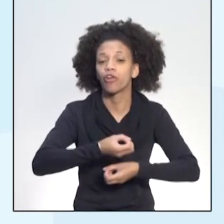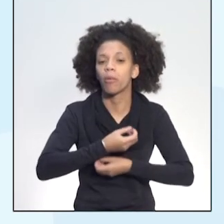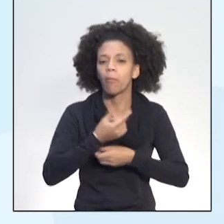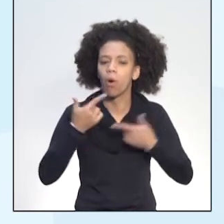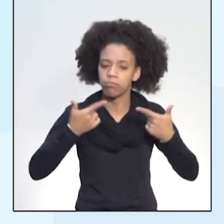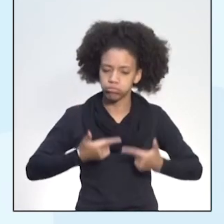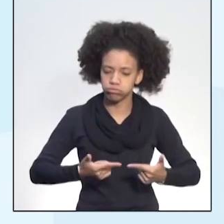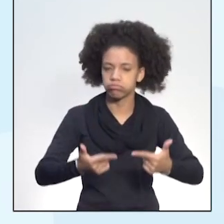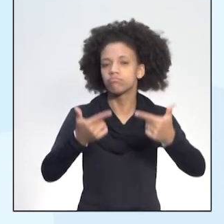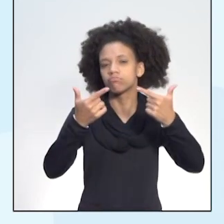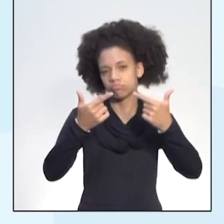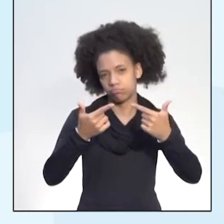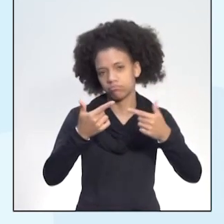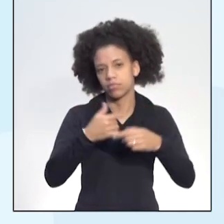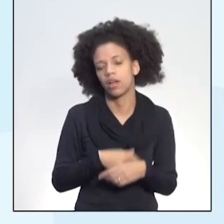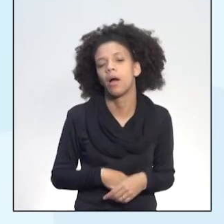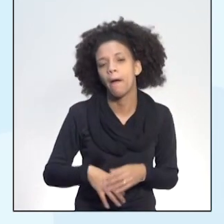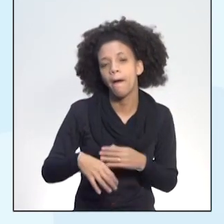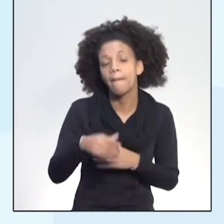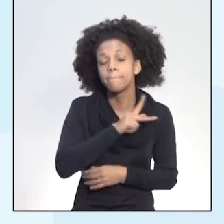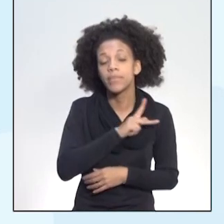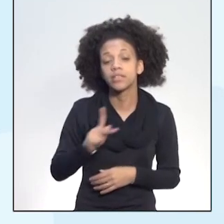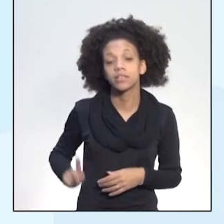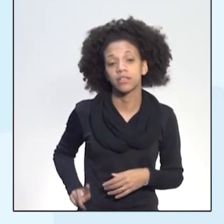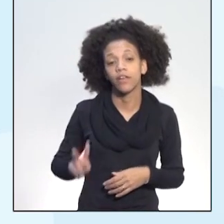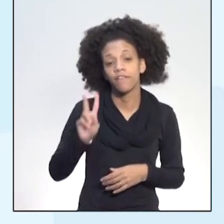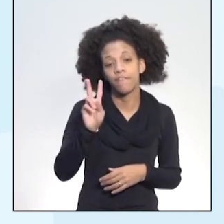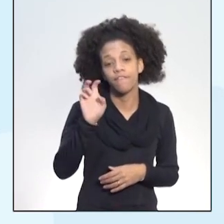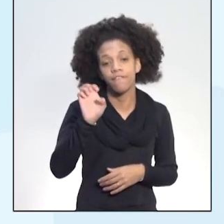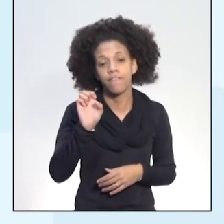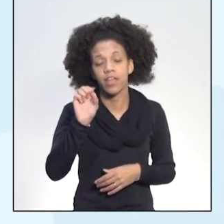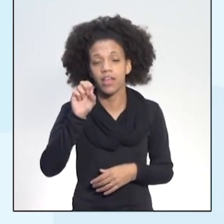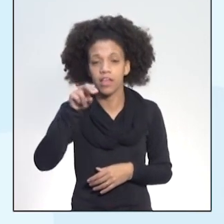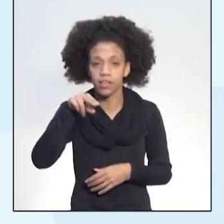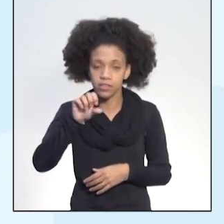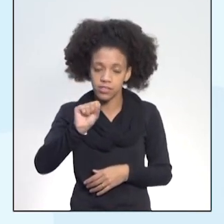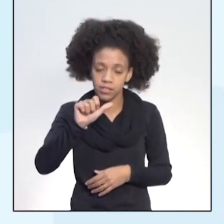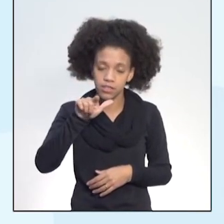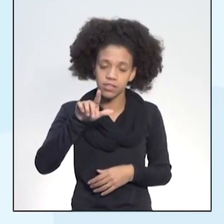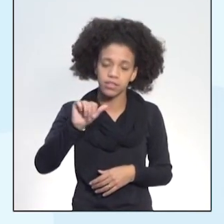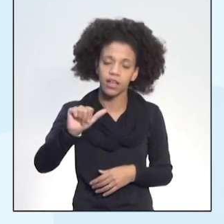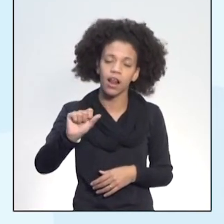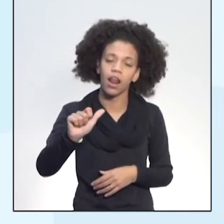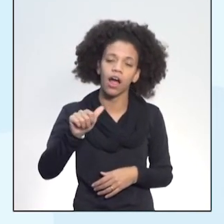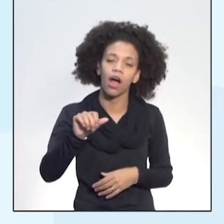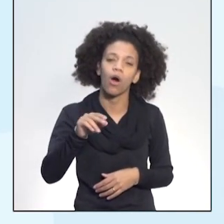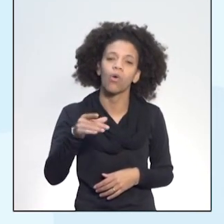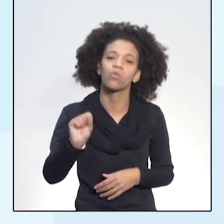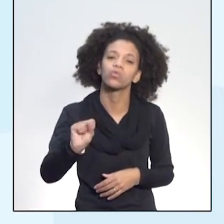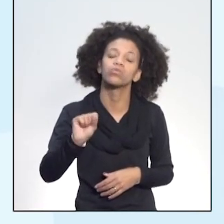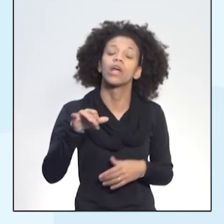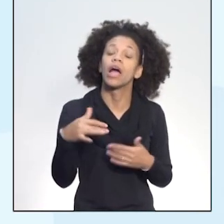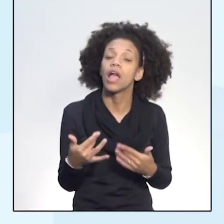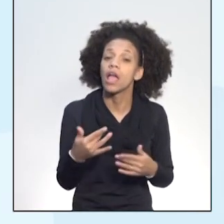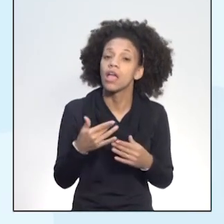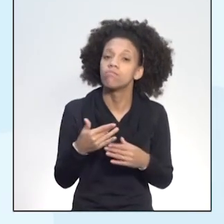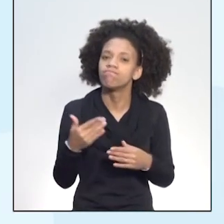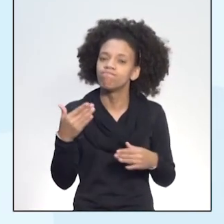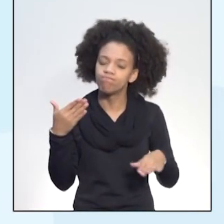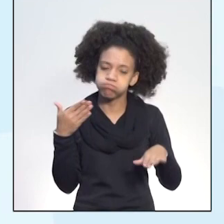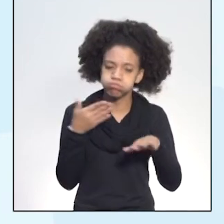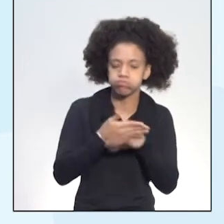pelo presidente Venceslau Braz e que introduziu o Brasil na Primeira